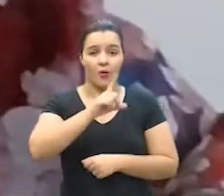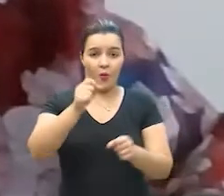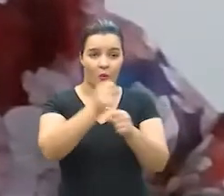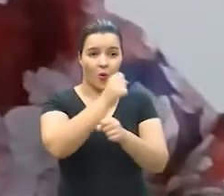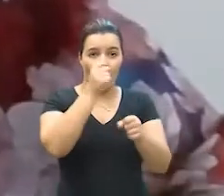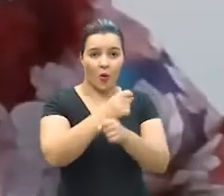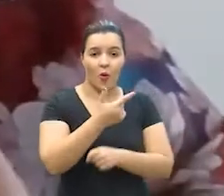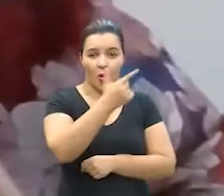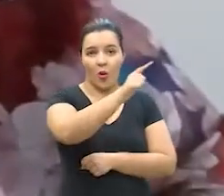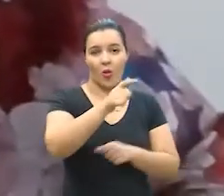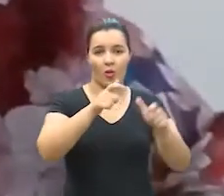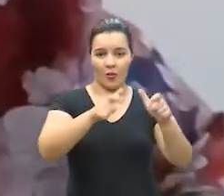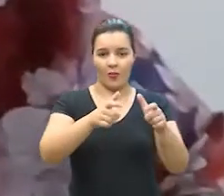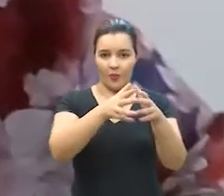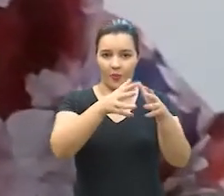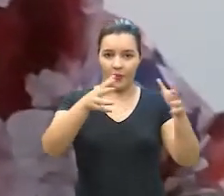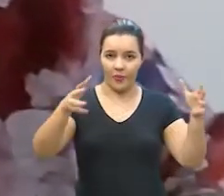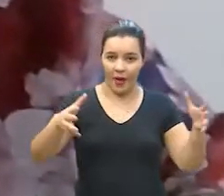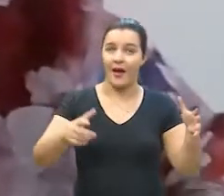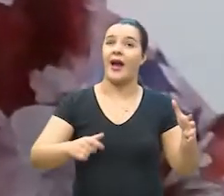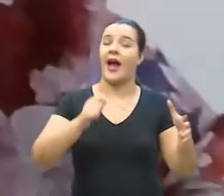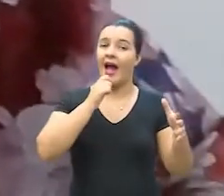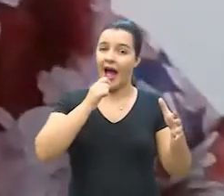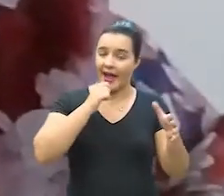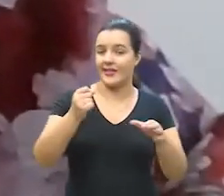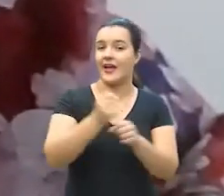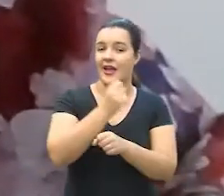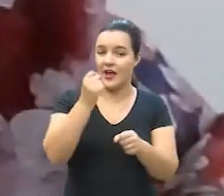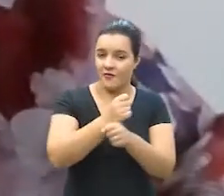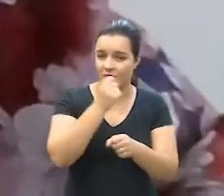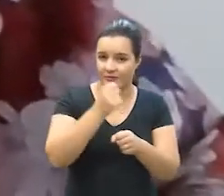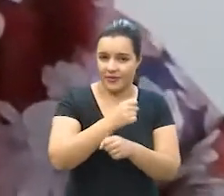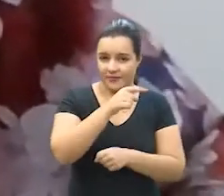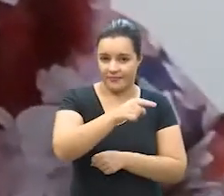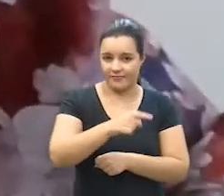maior, que ainda está em expansão. Nós estamos